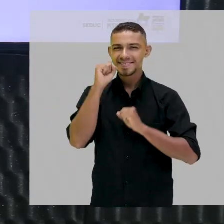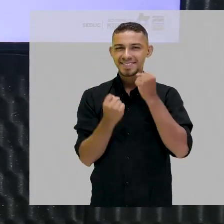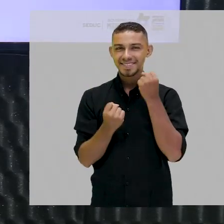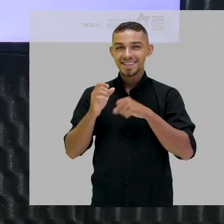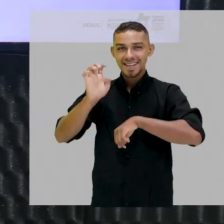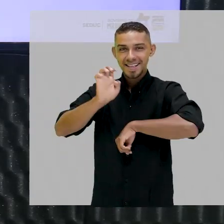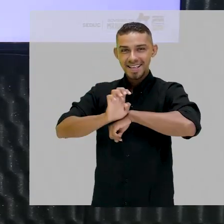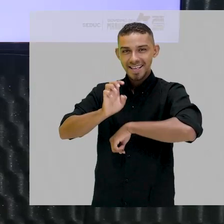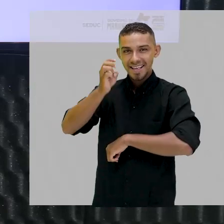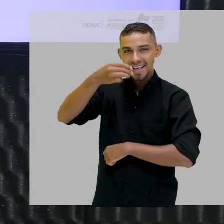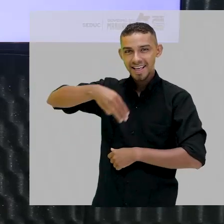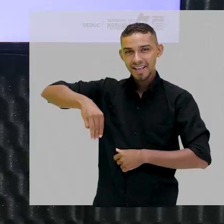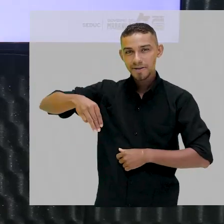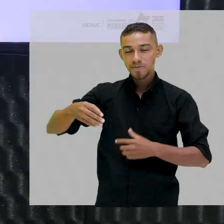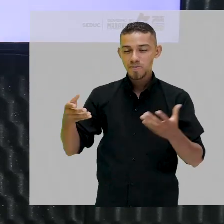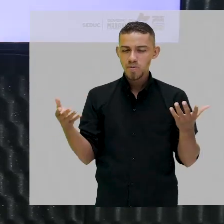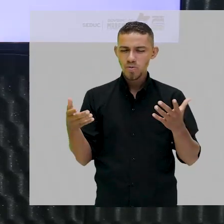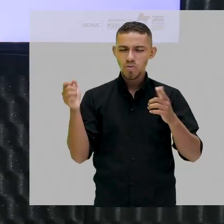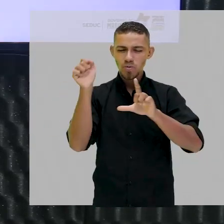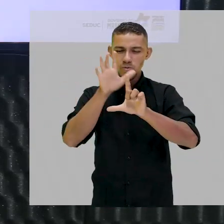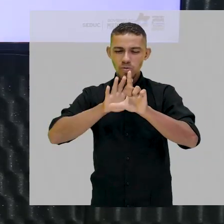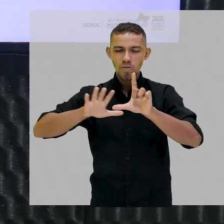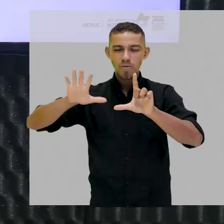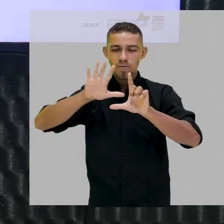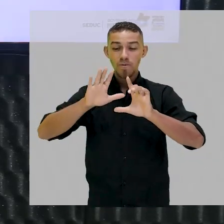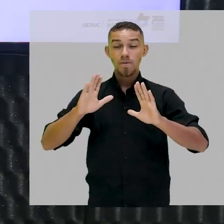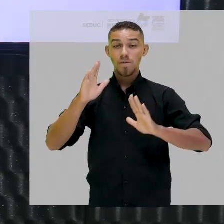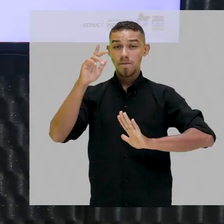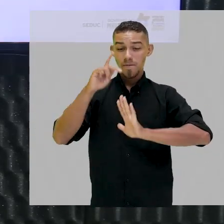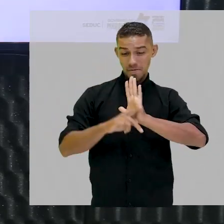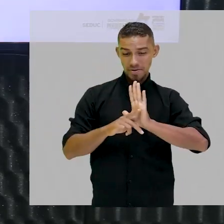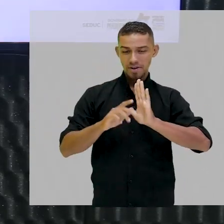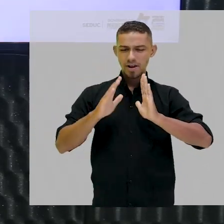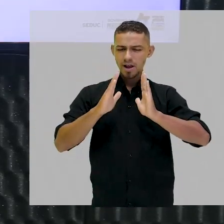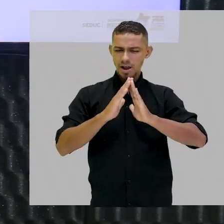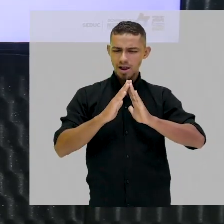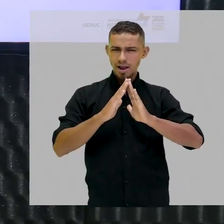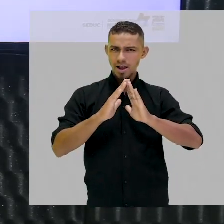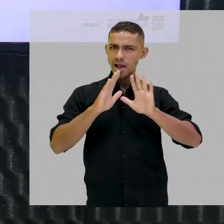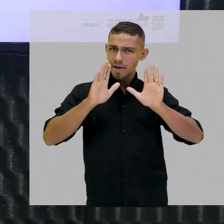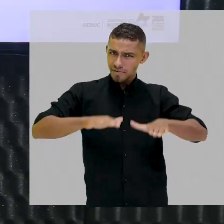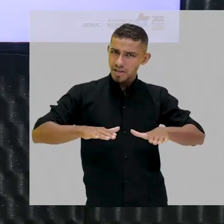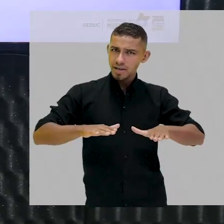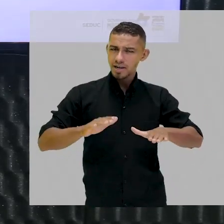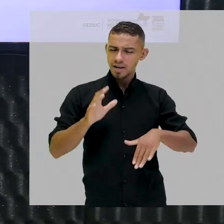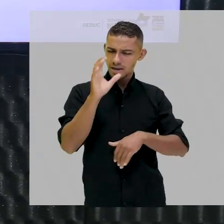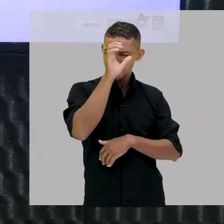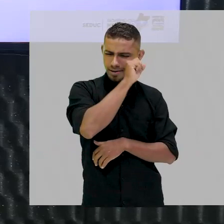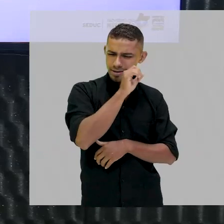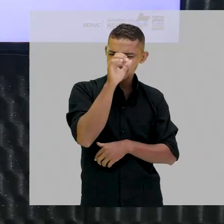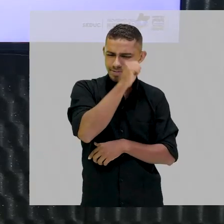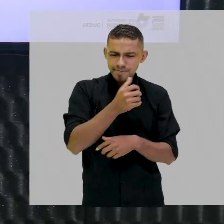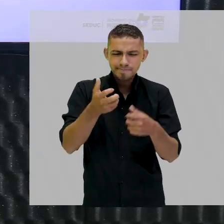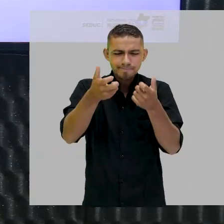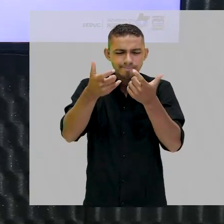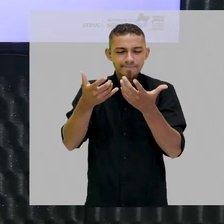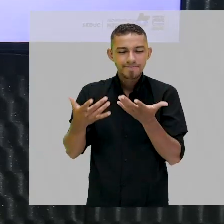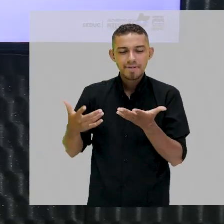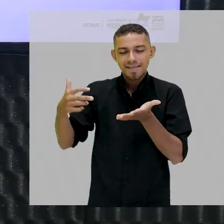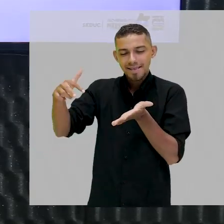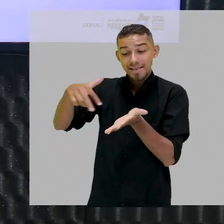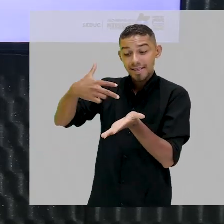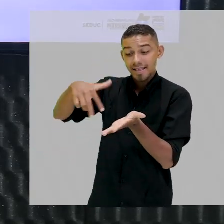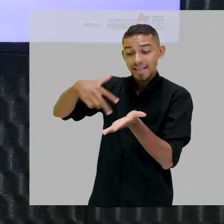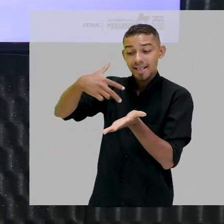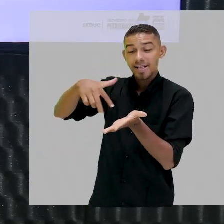nosso projeto Fique em Casa Aprendendo, vamos continuar falando sobre dança. Venho falando uma sequência de aulas aqui para